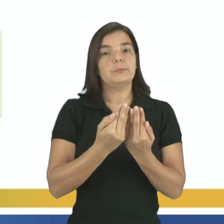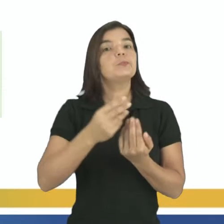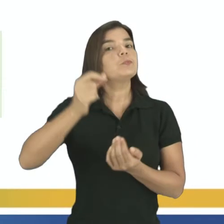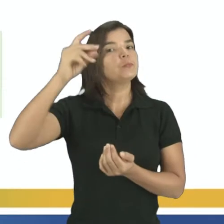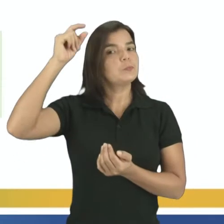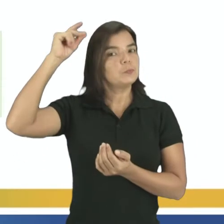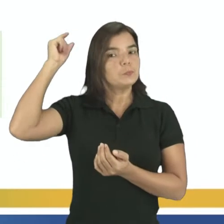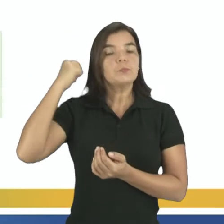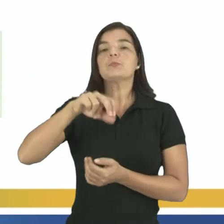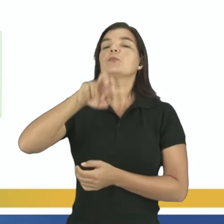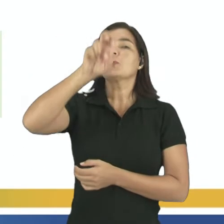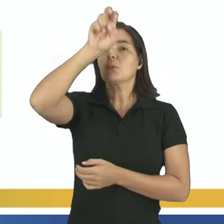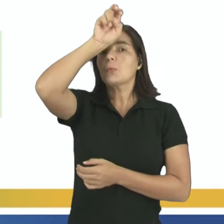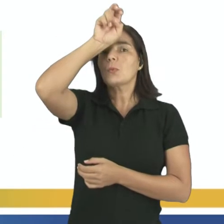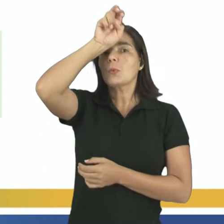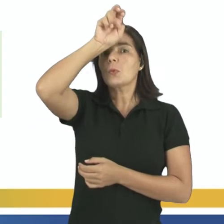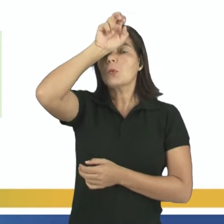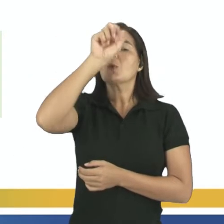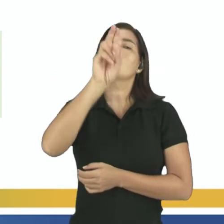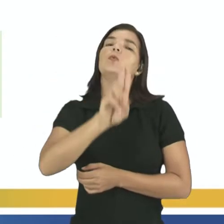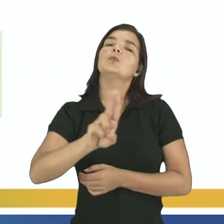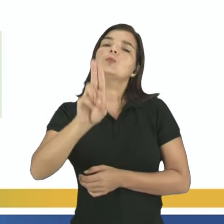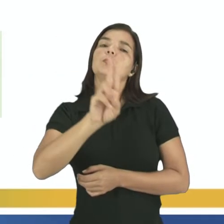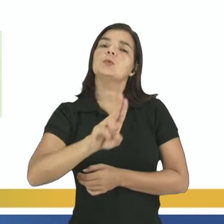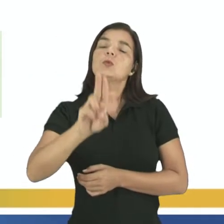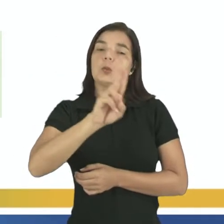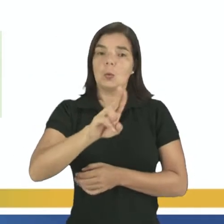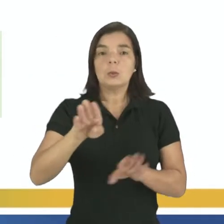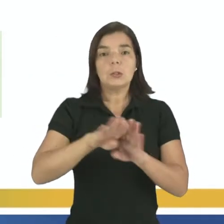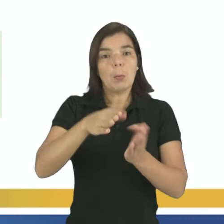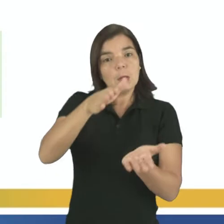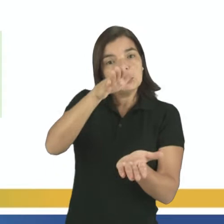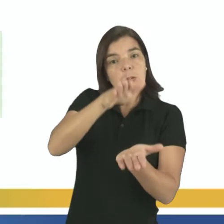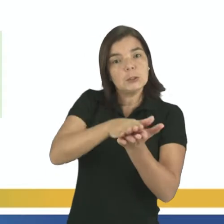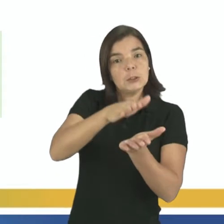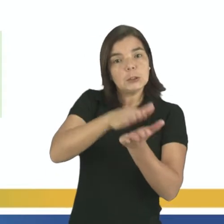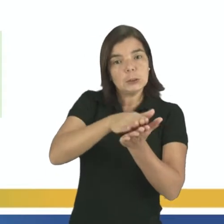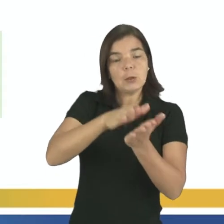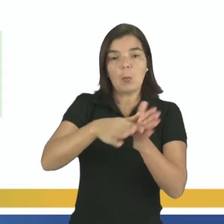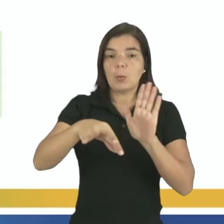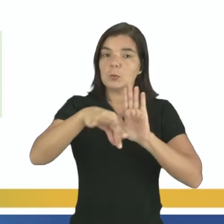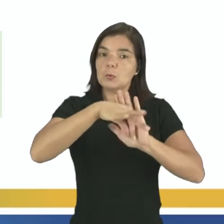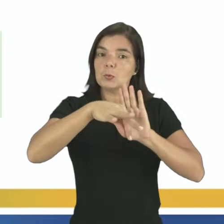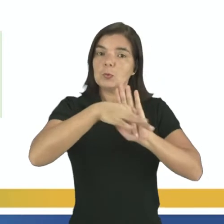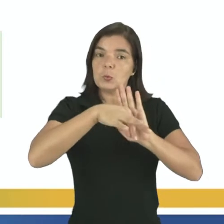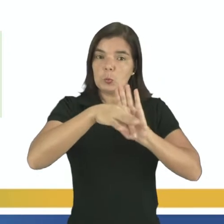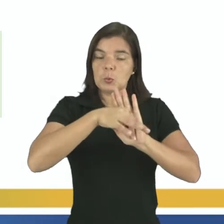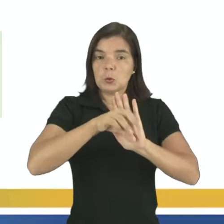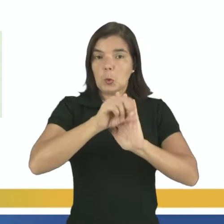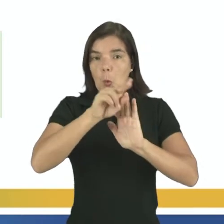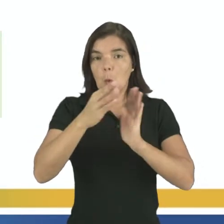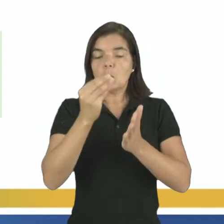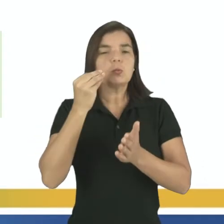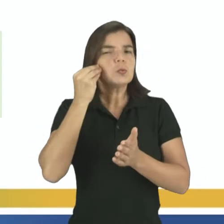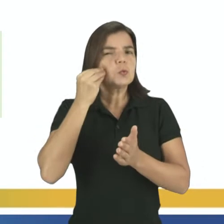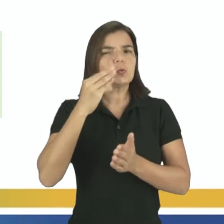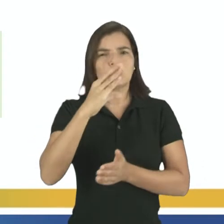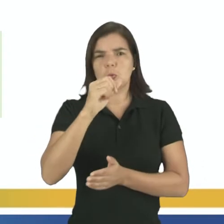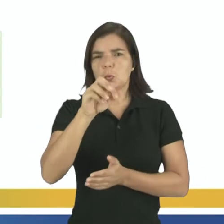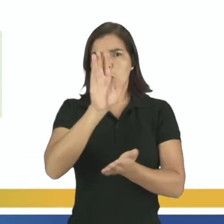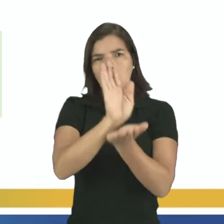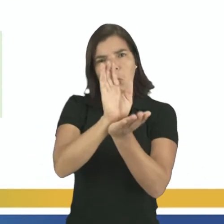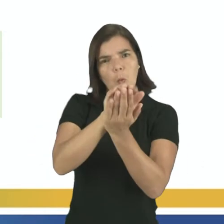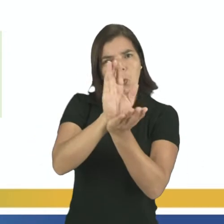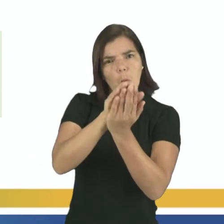antigos egípcios também utilizavam tampões vaginais ou tampões feitos de excremento de crocodilo,